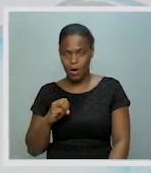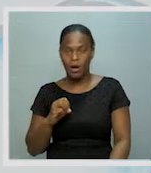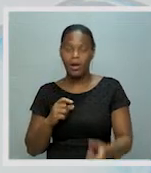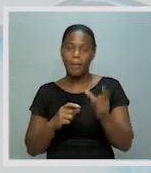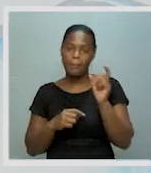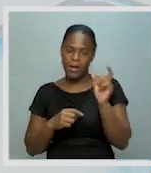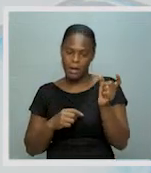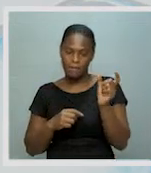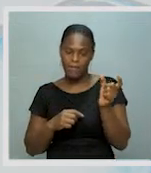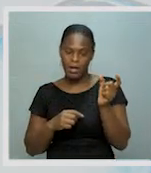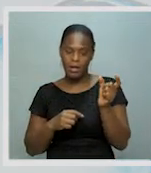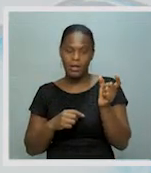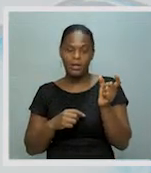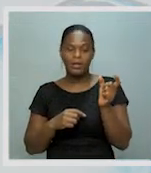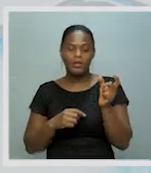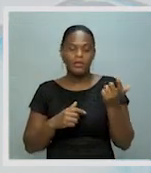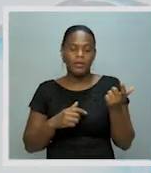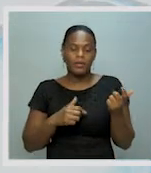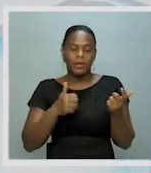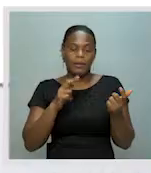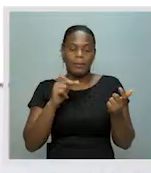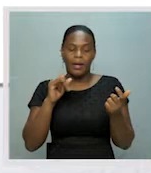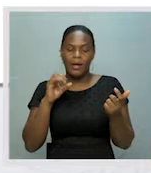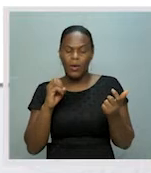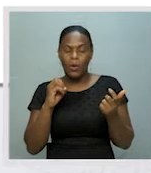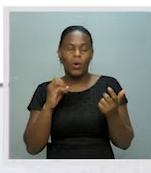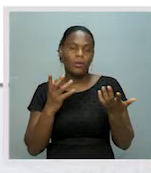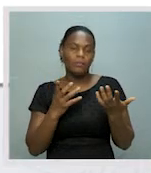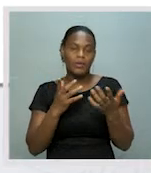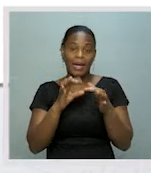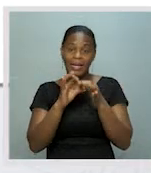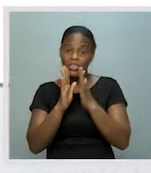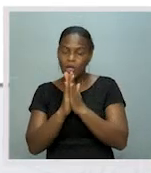Judaísmo é o judaísmo hebraico, é a religião